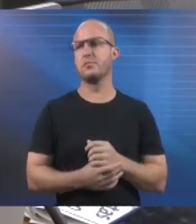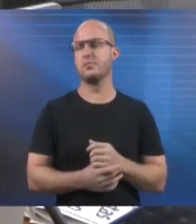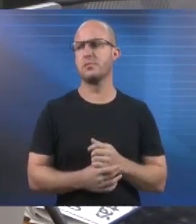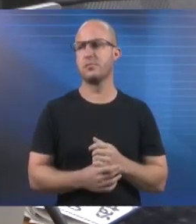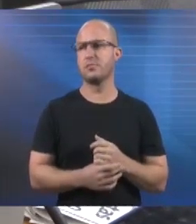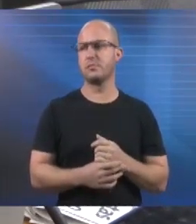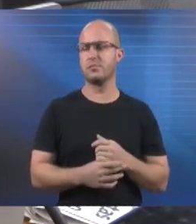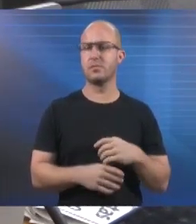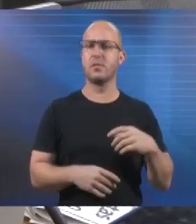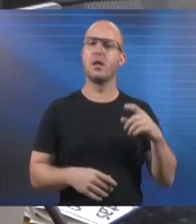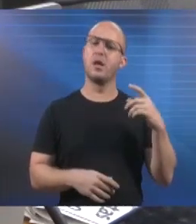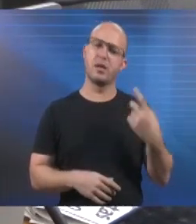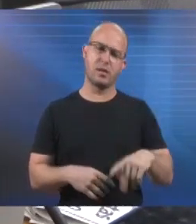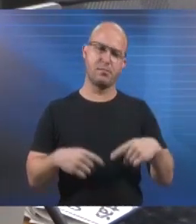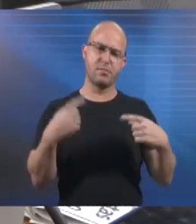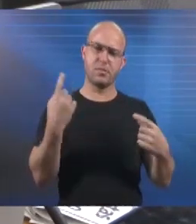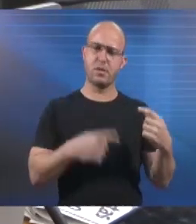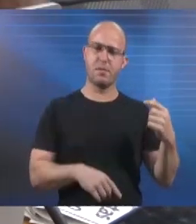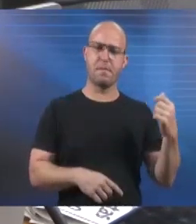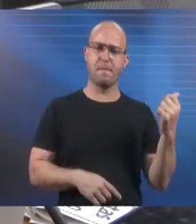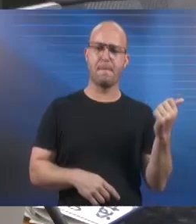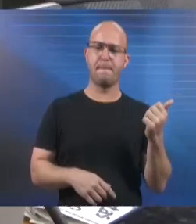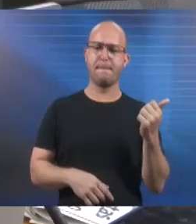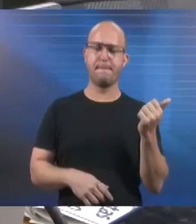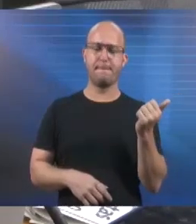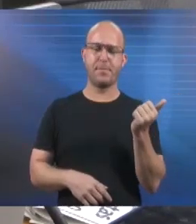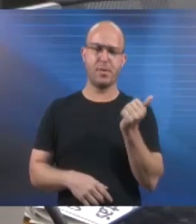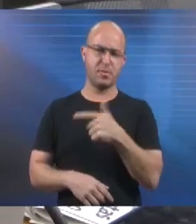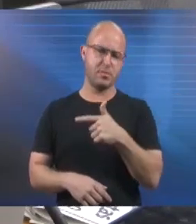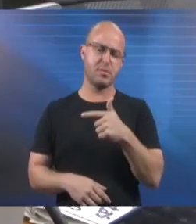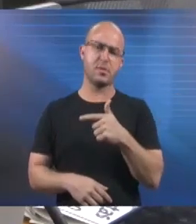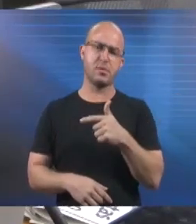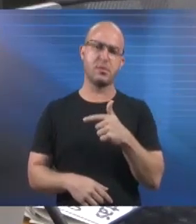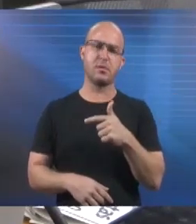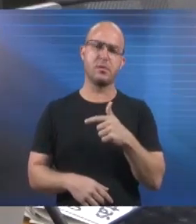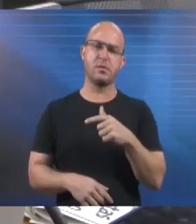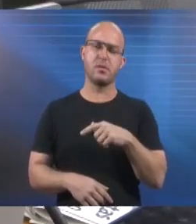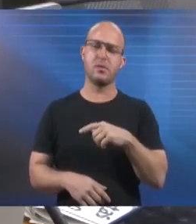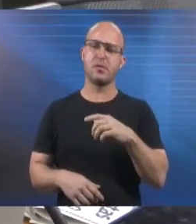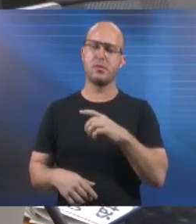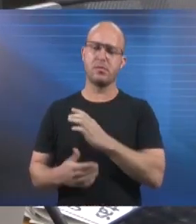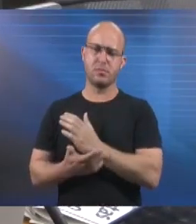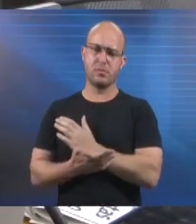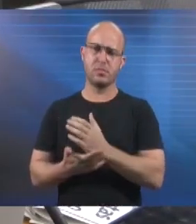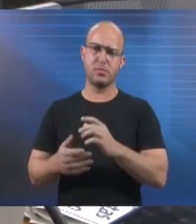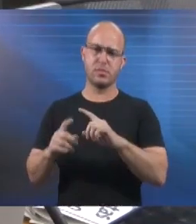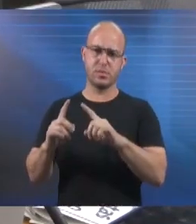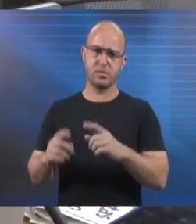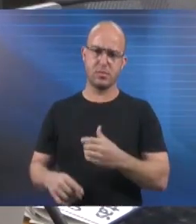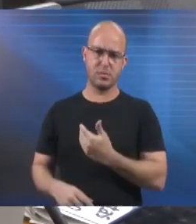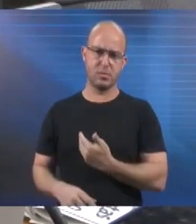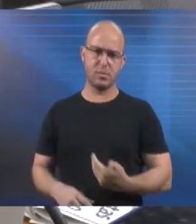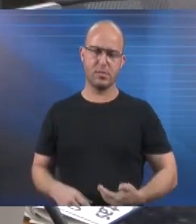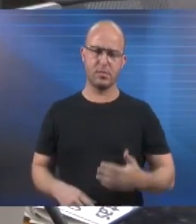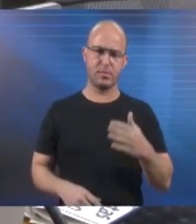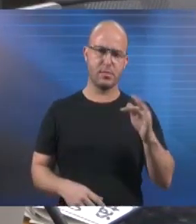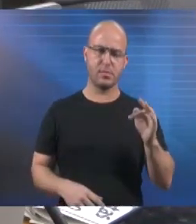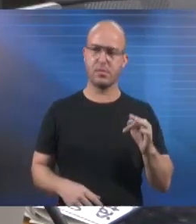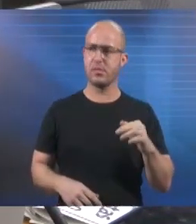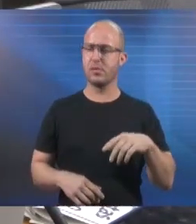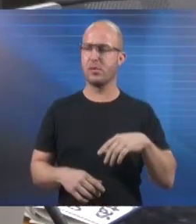aqui a politicagem é pior do que lá lá existe alguns projetos do interesse do Governo Federal da nação do